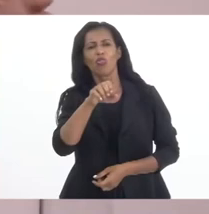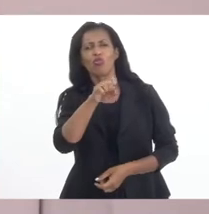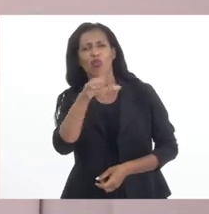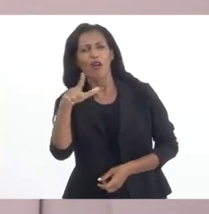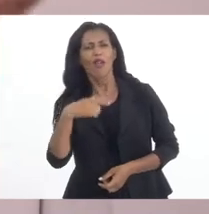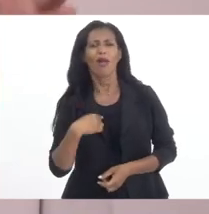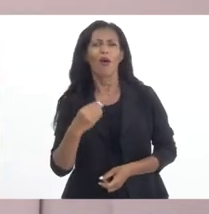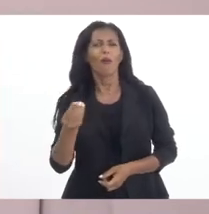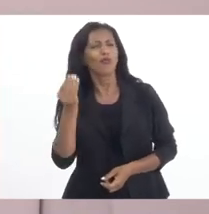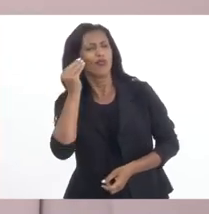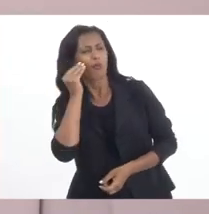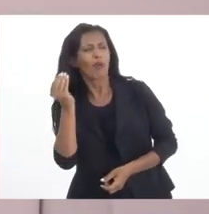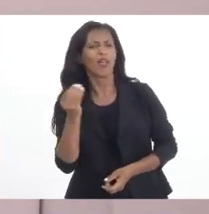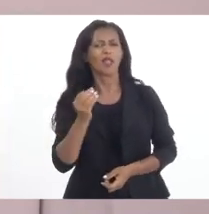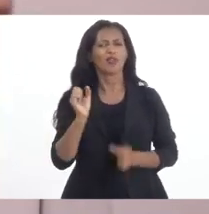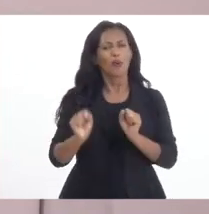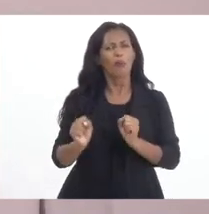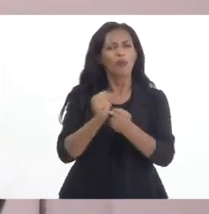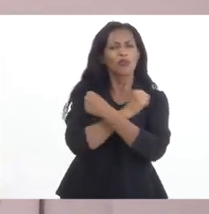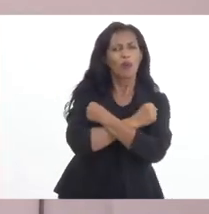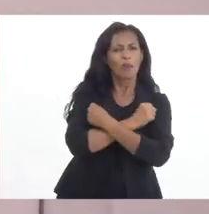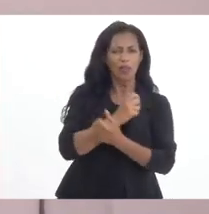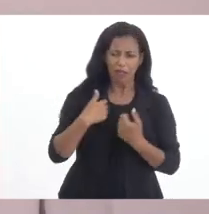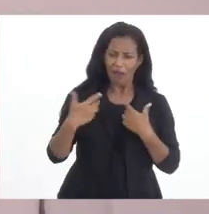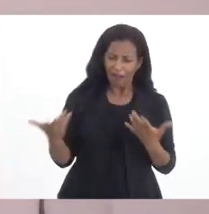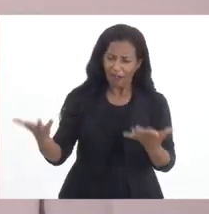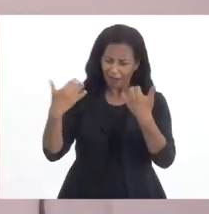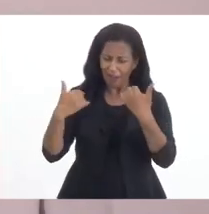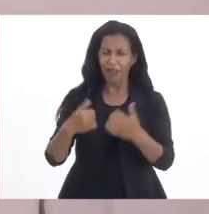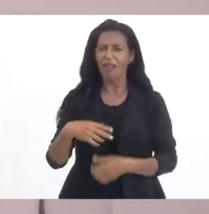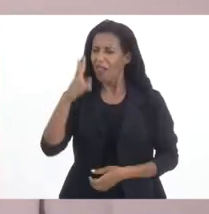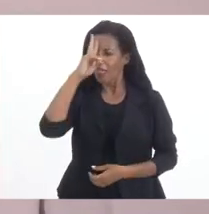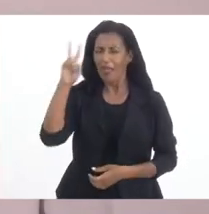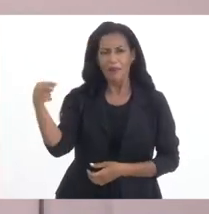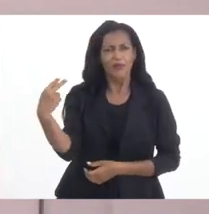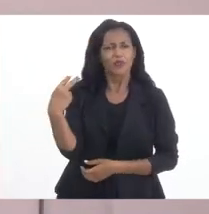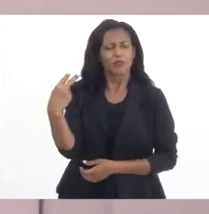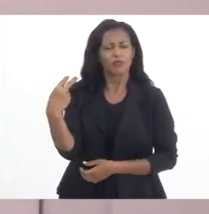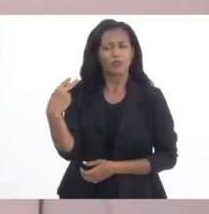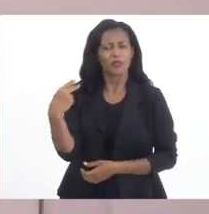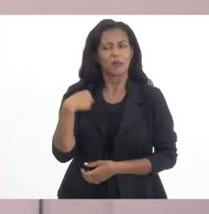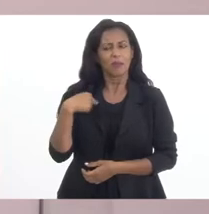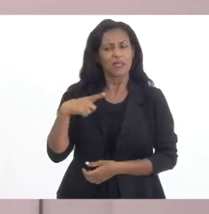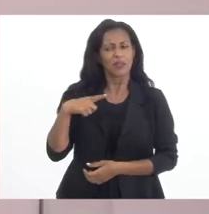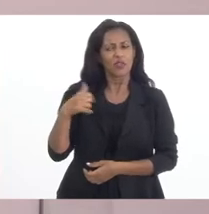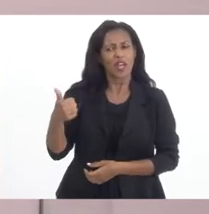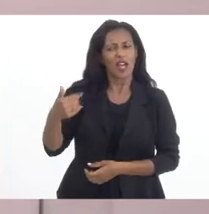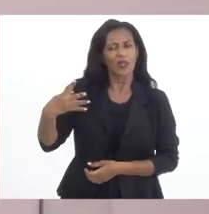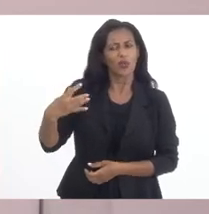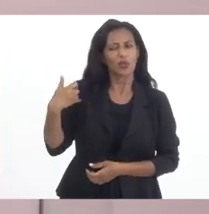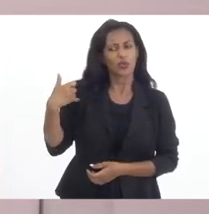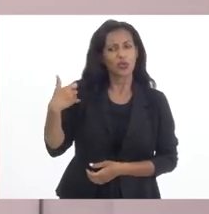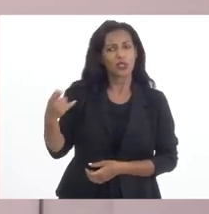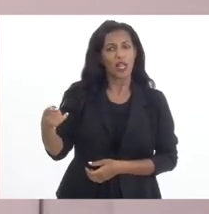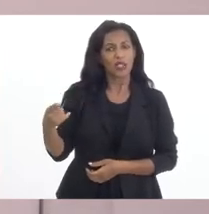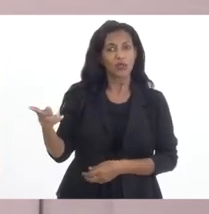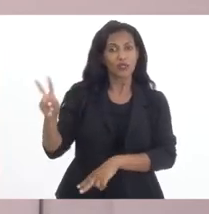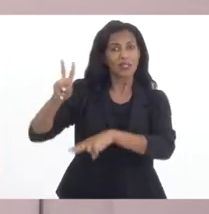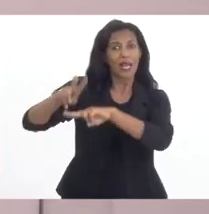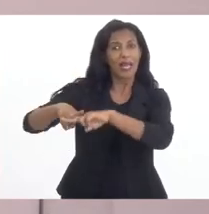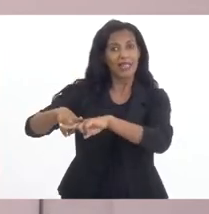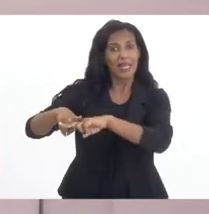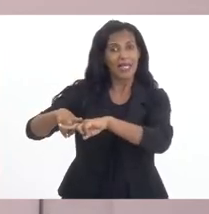dar um abraço, posso te dar um beijo e tal. Eu digo: pois não, filho, e tal. Você não se lembra de mim? Mas eu tinha 14 anos de idade, você me tirou da